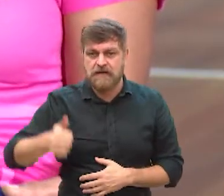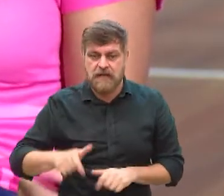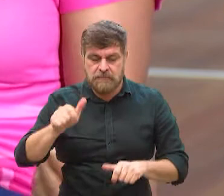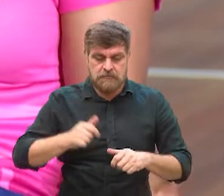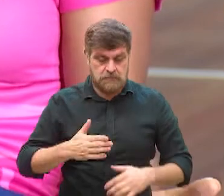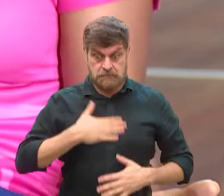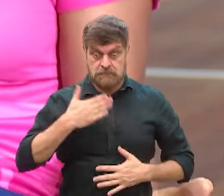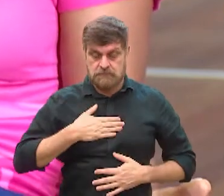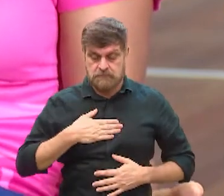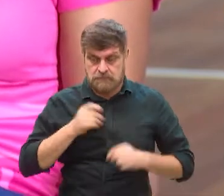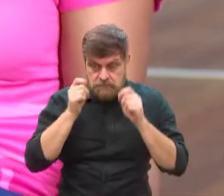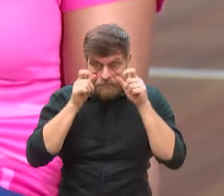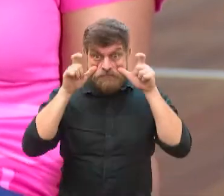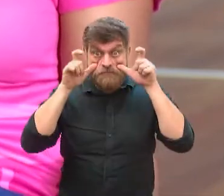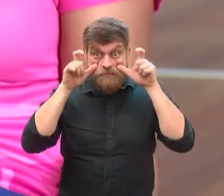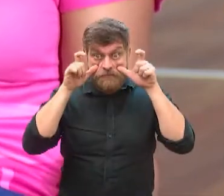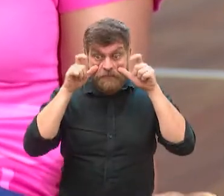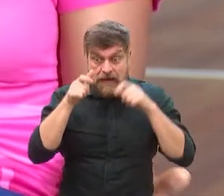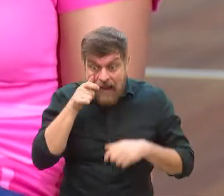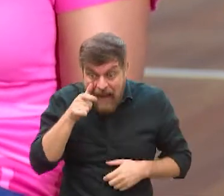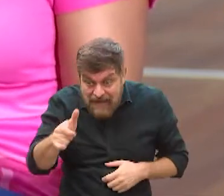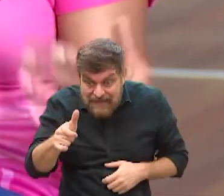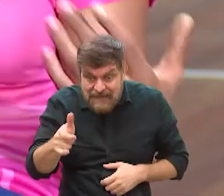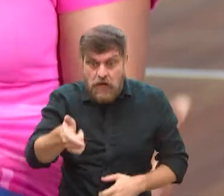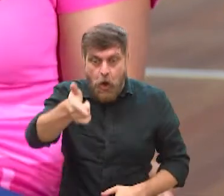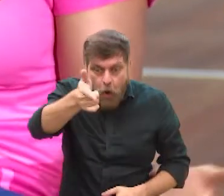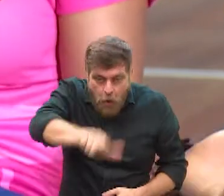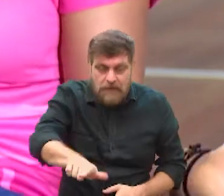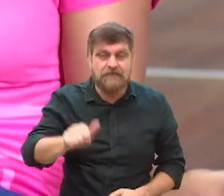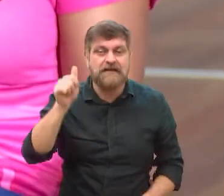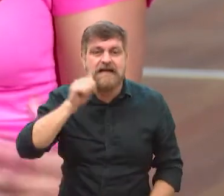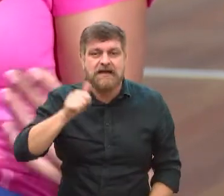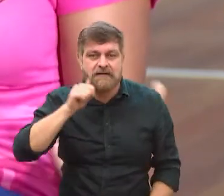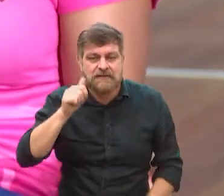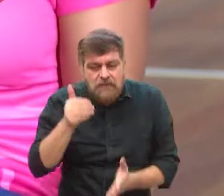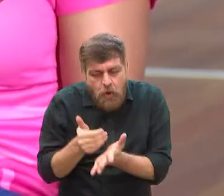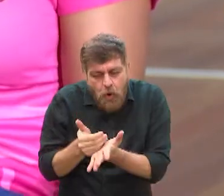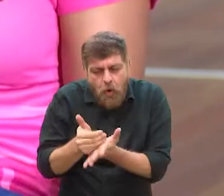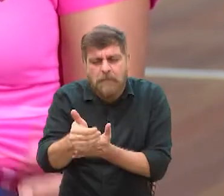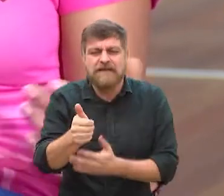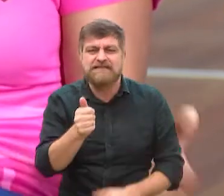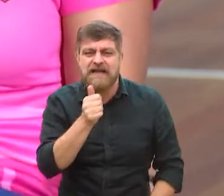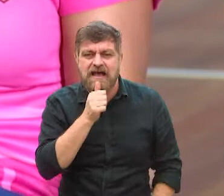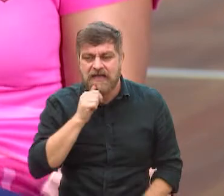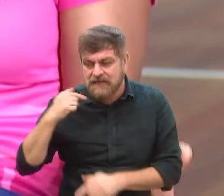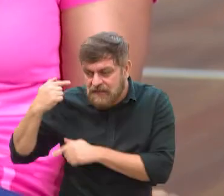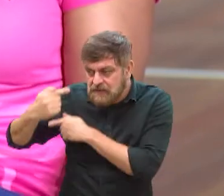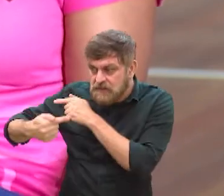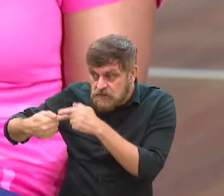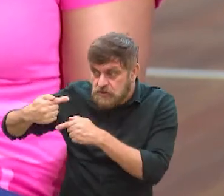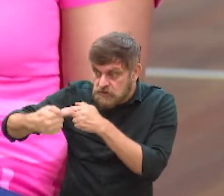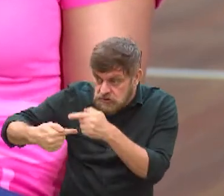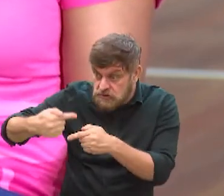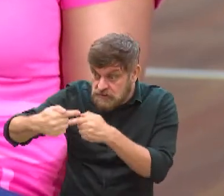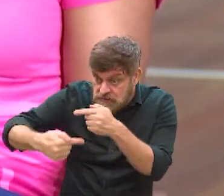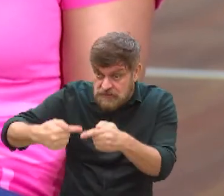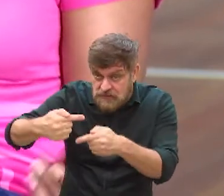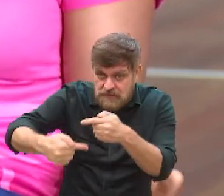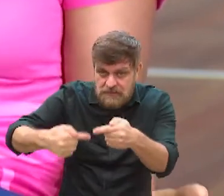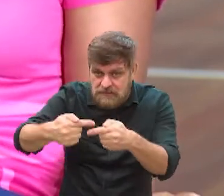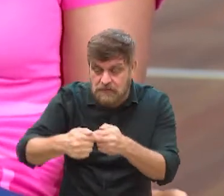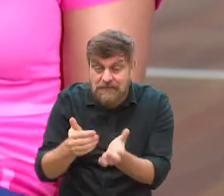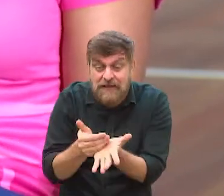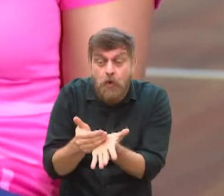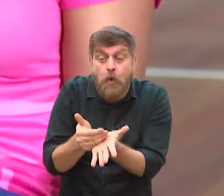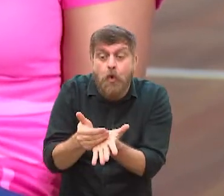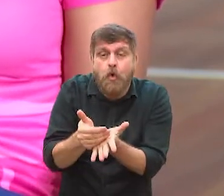justamente despertar esse interesse novamente nessas meninas que vão vir ainda, né, nessas gerações que estão para acontecer,